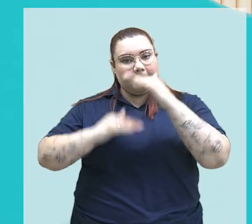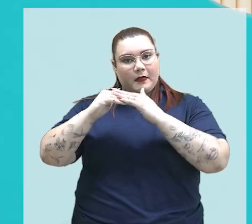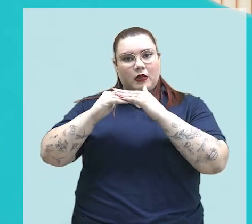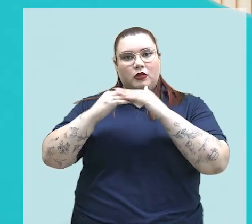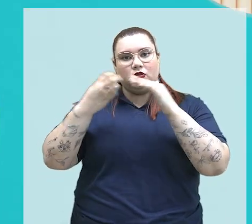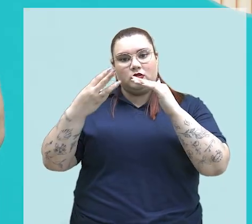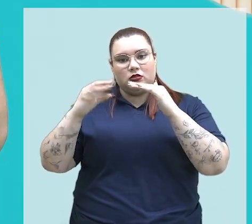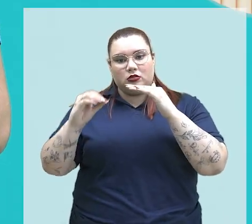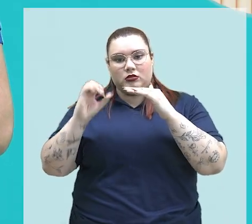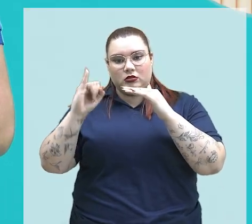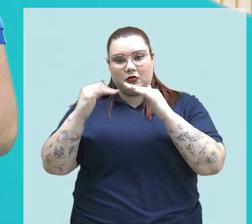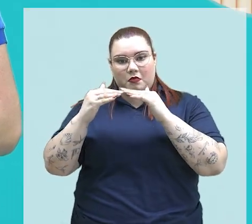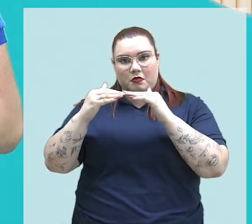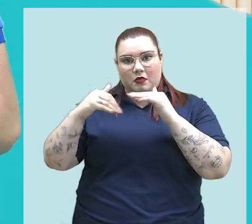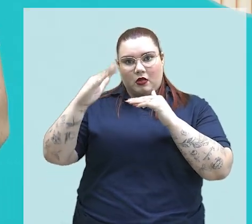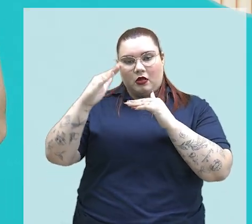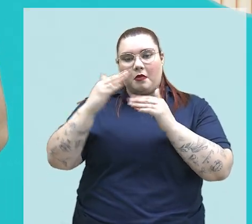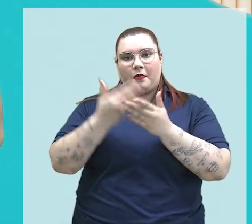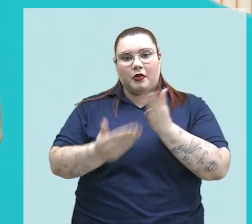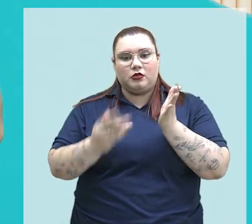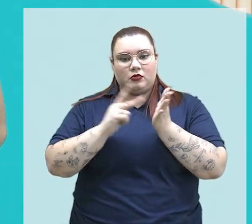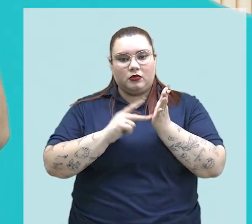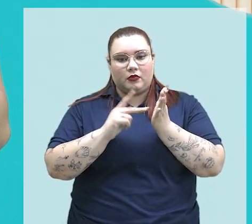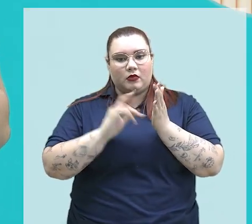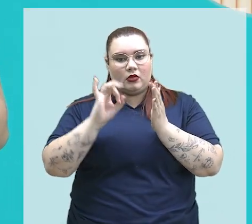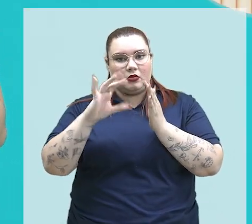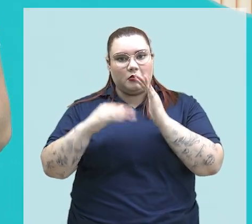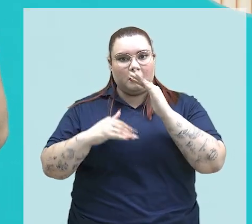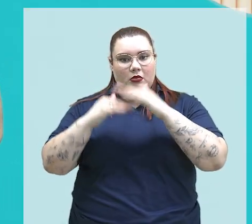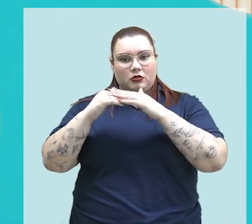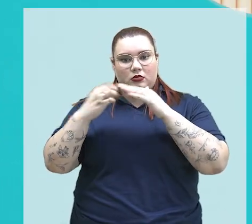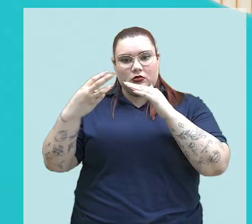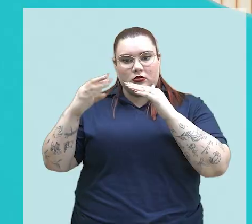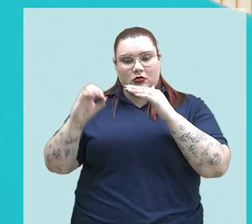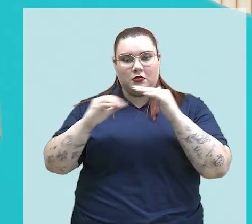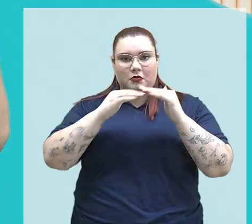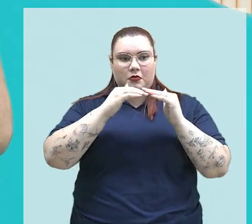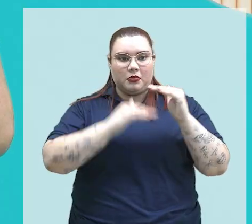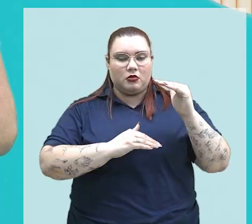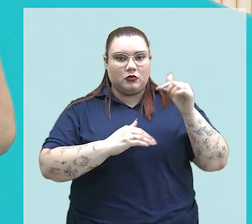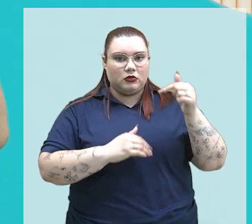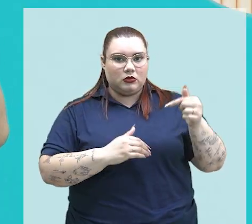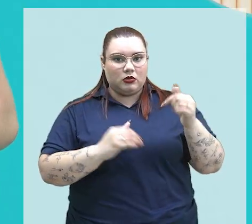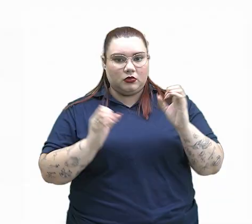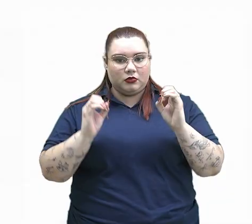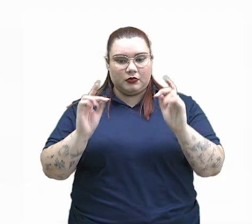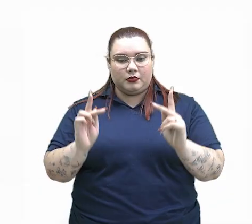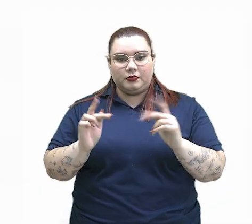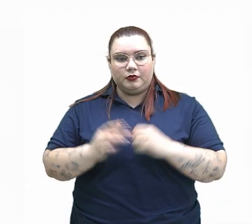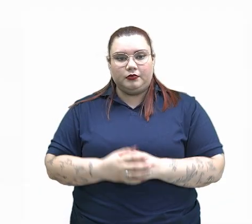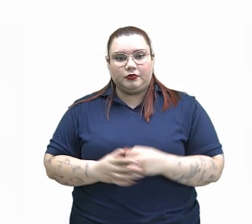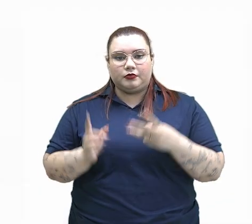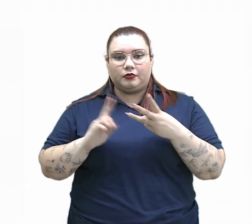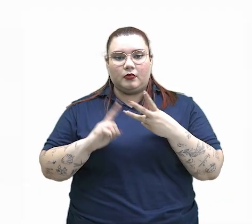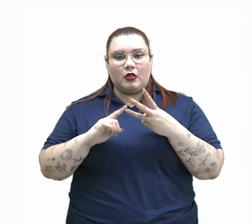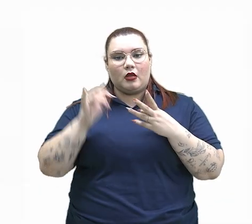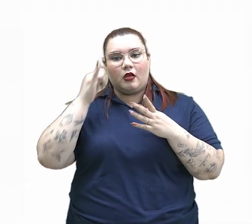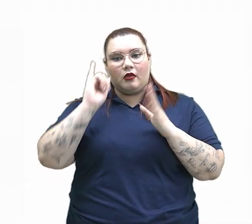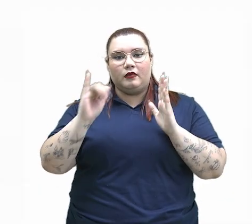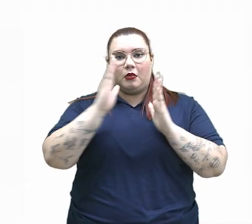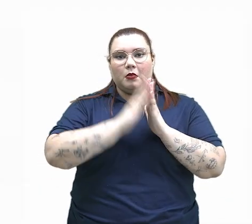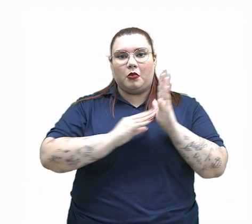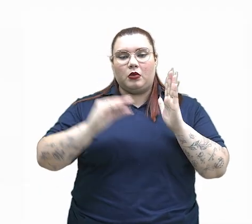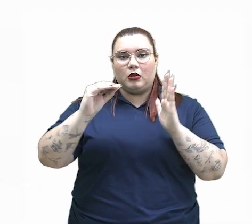também você vai ser penalizado. Então, máximo de 30 linhas e mínimo de 7, tá bom? Outro ponto,